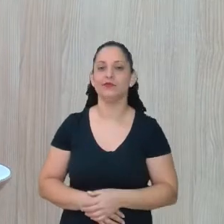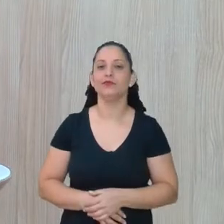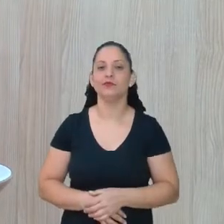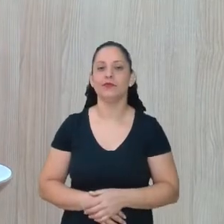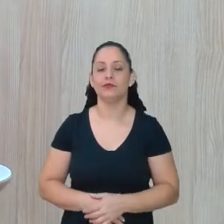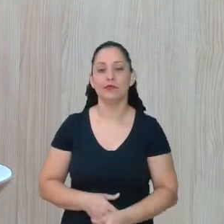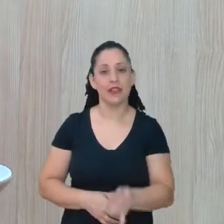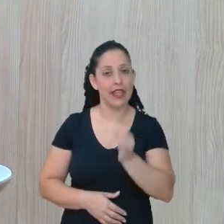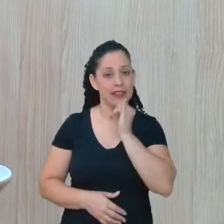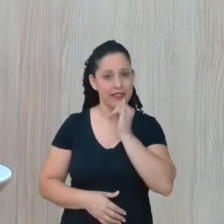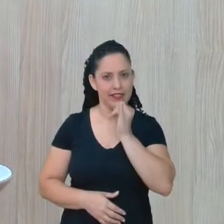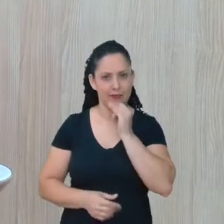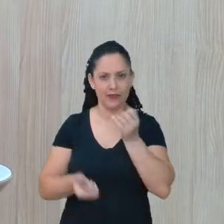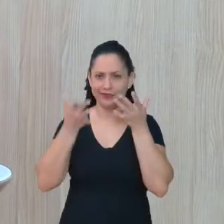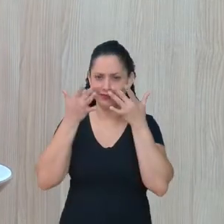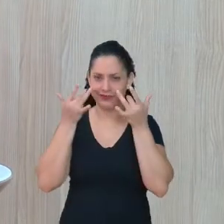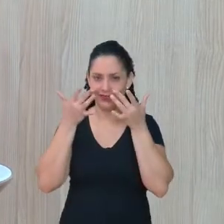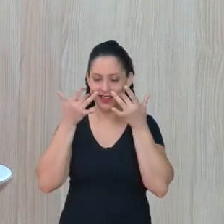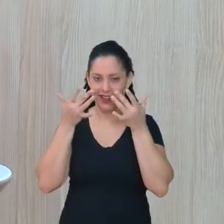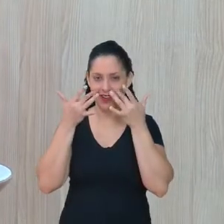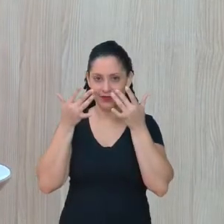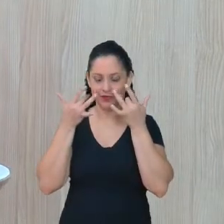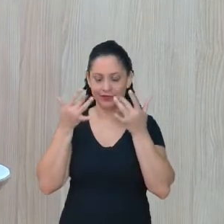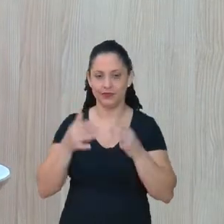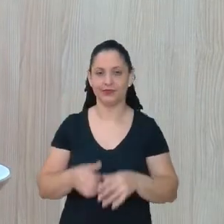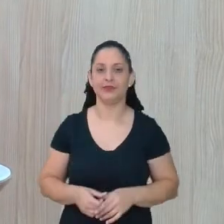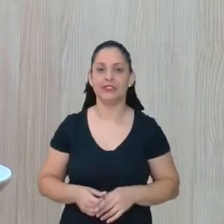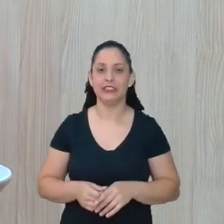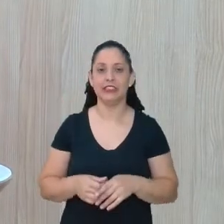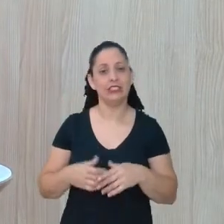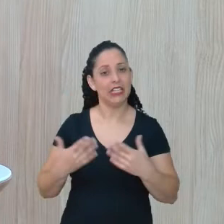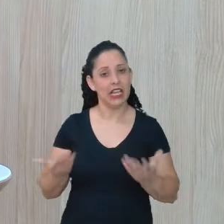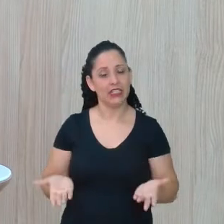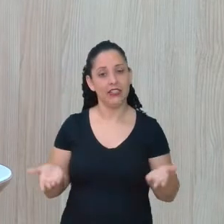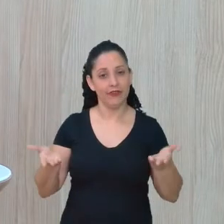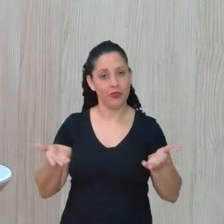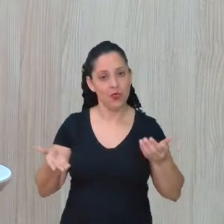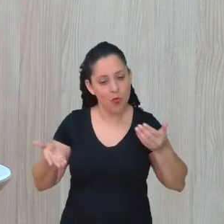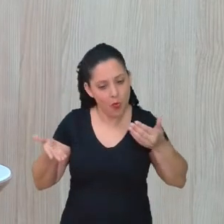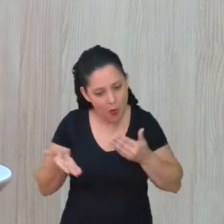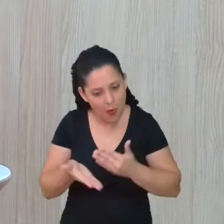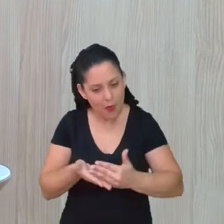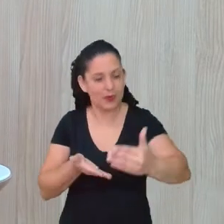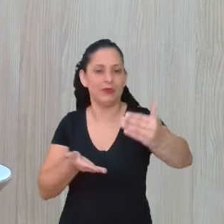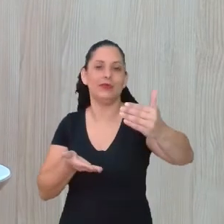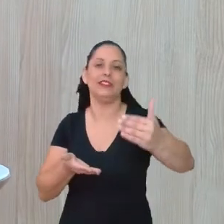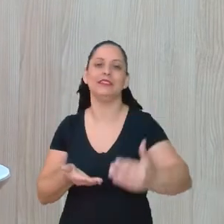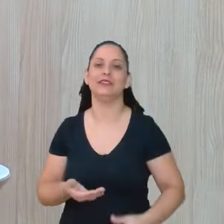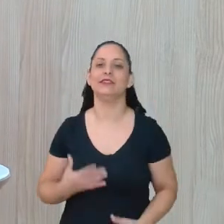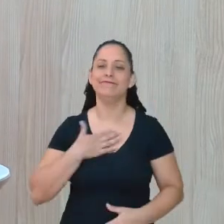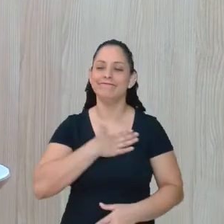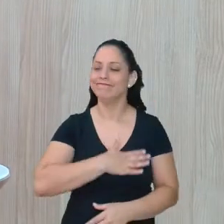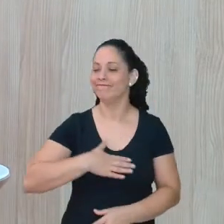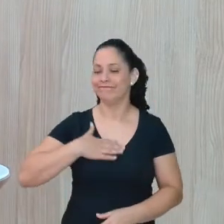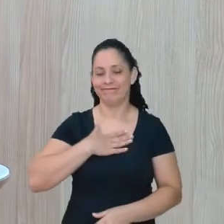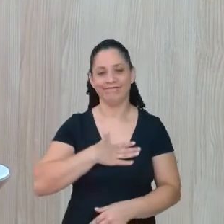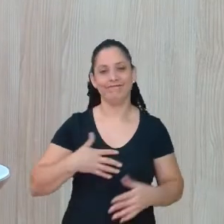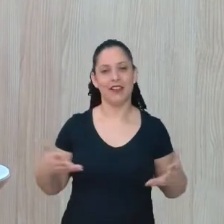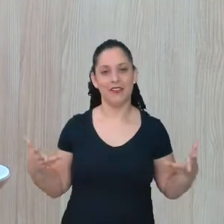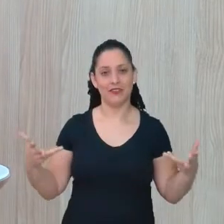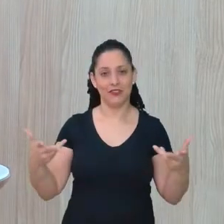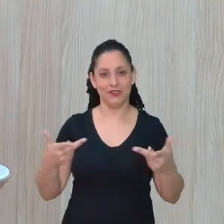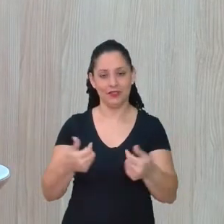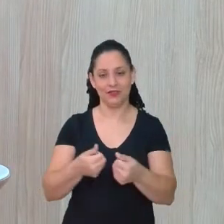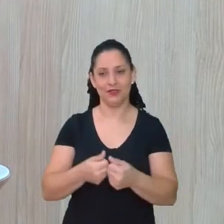para o teatro contemporâneo, né? E, enfim, foi o início, né? Aquele marco gostoso, Bem maravilhoso. interessante do nosso